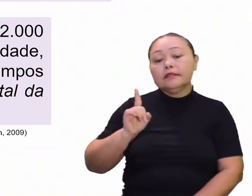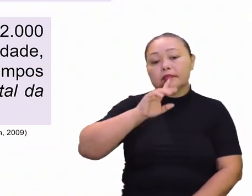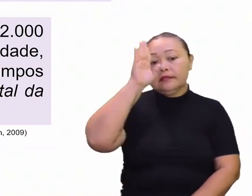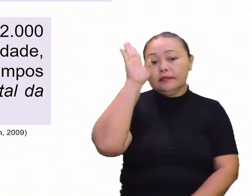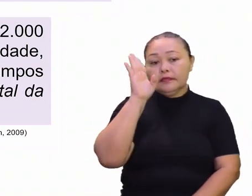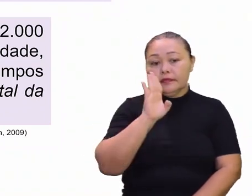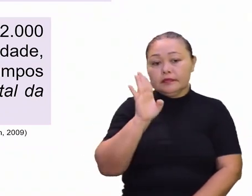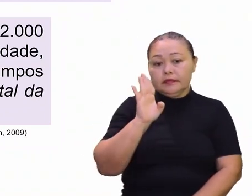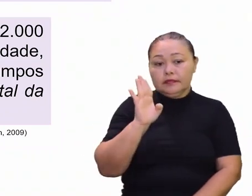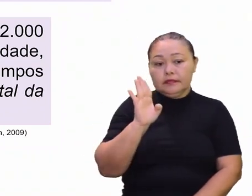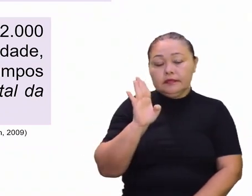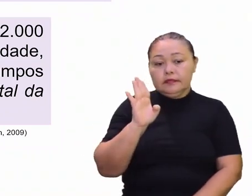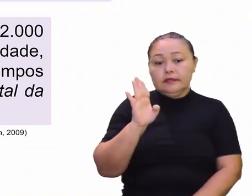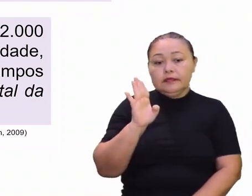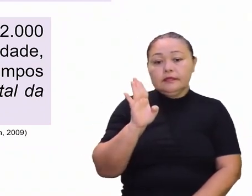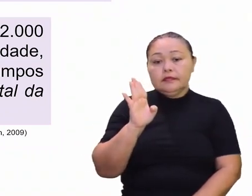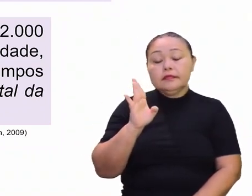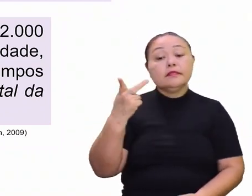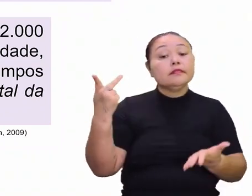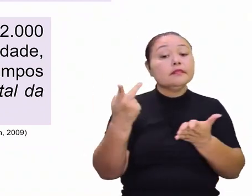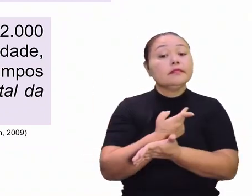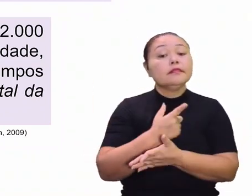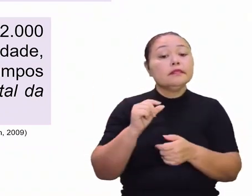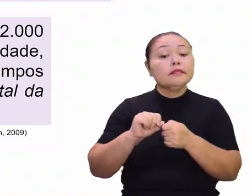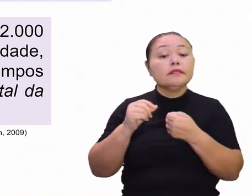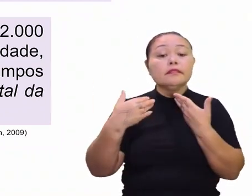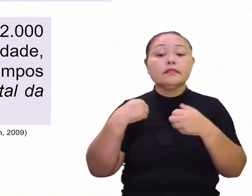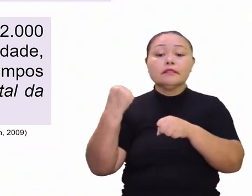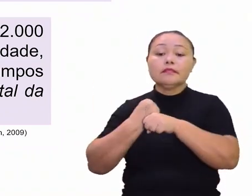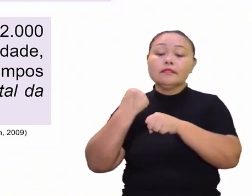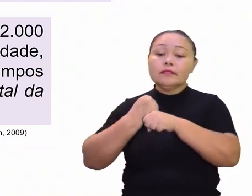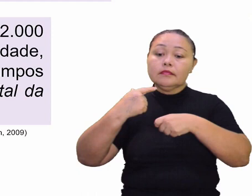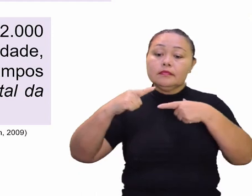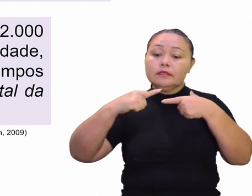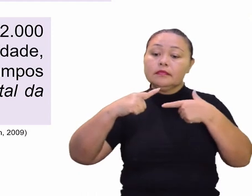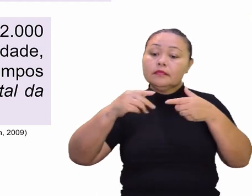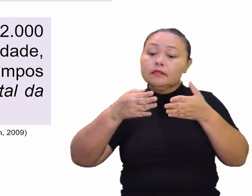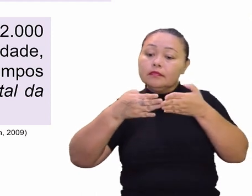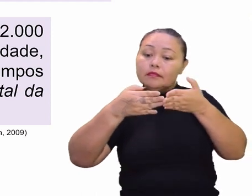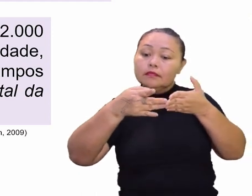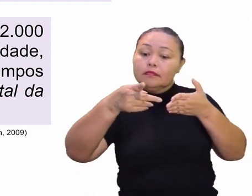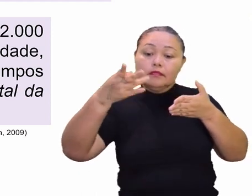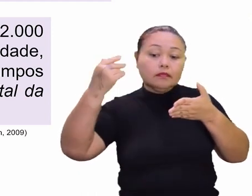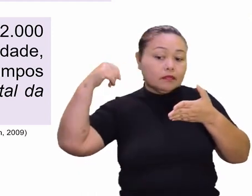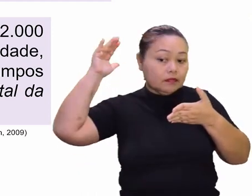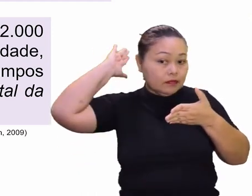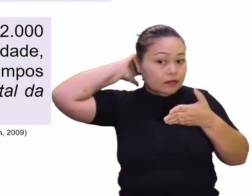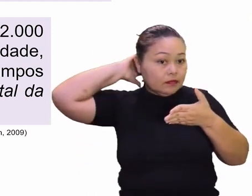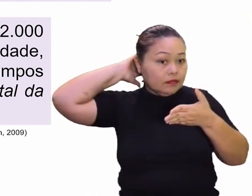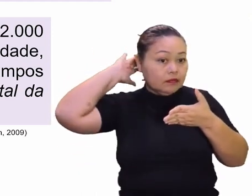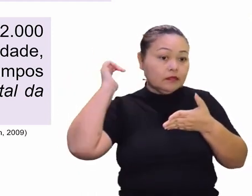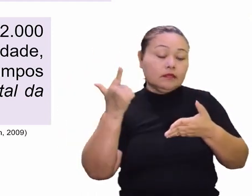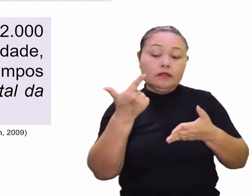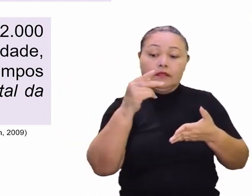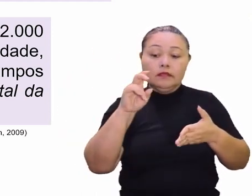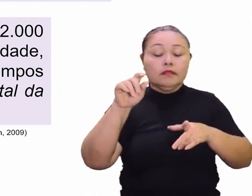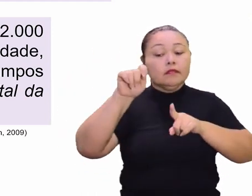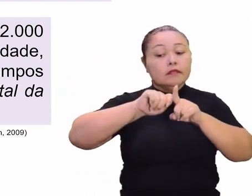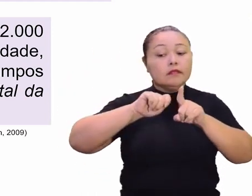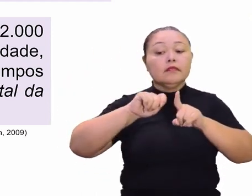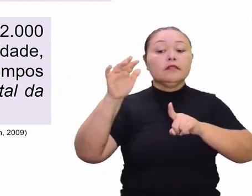No Brasil, o que estava acontecendo? Ele conduzia a construção do Porto do Pará. Em 25 de